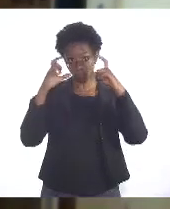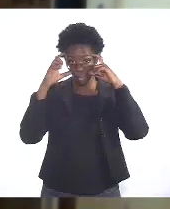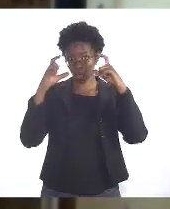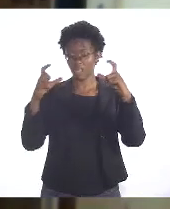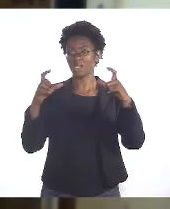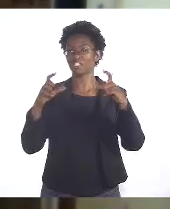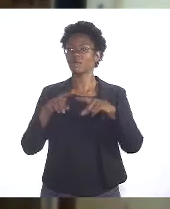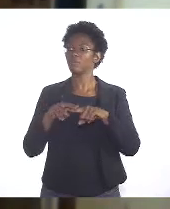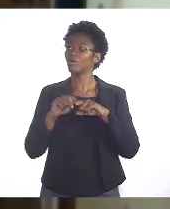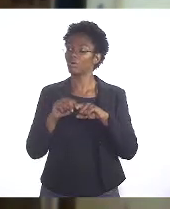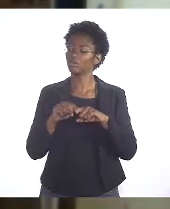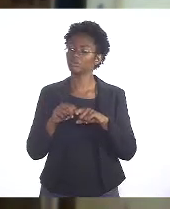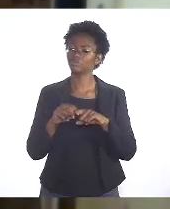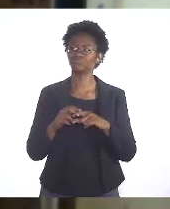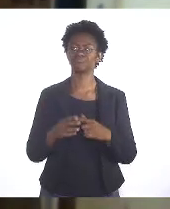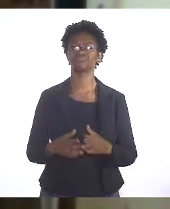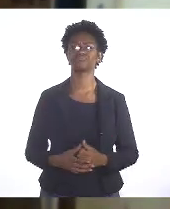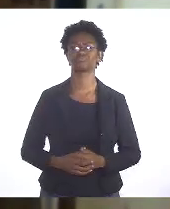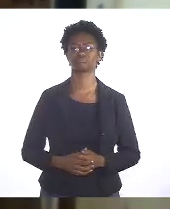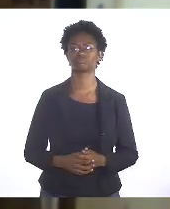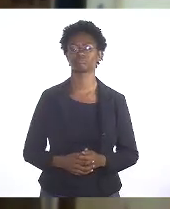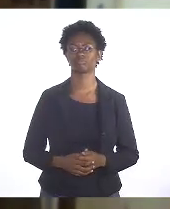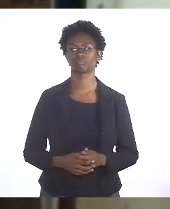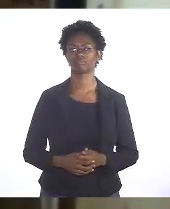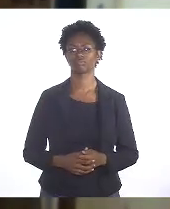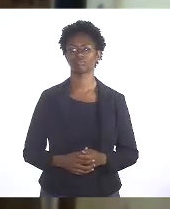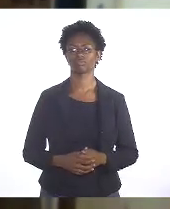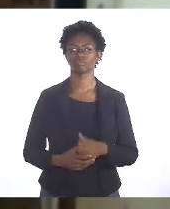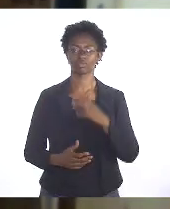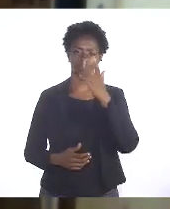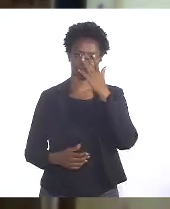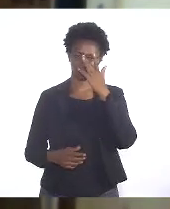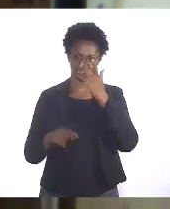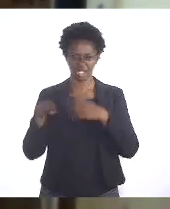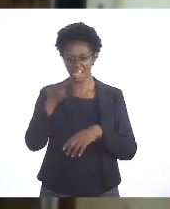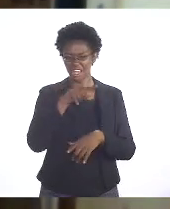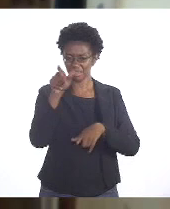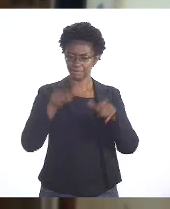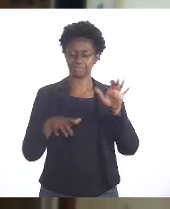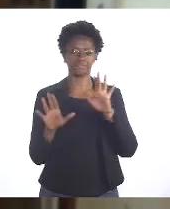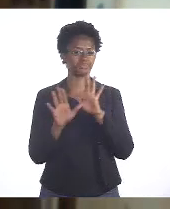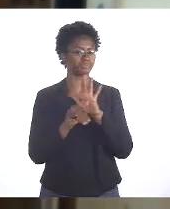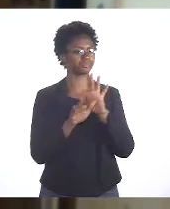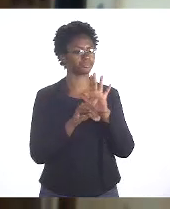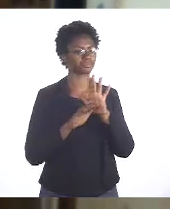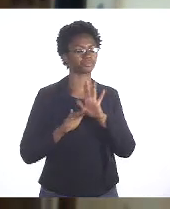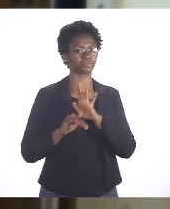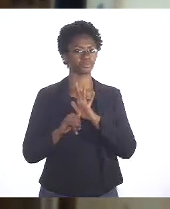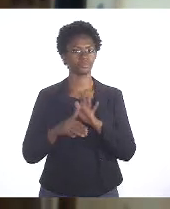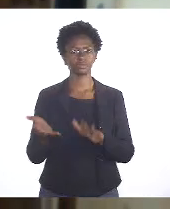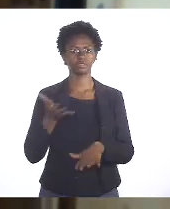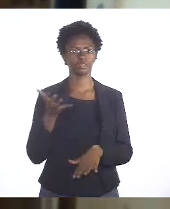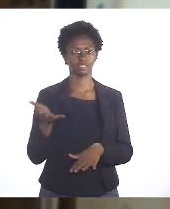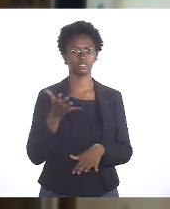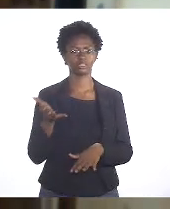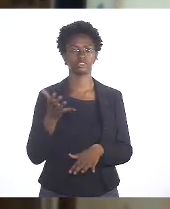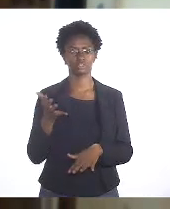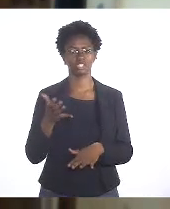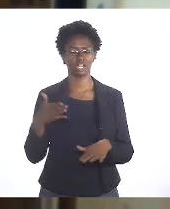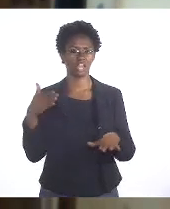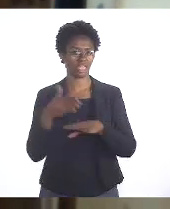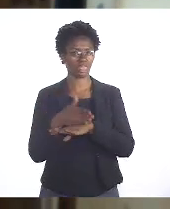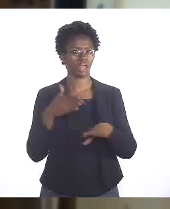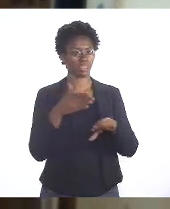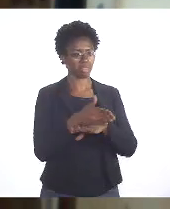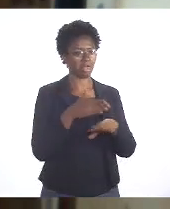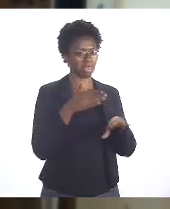porque por mais que esses bandidos queiram submeter as